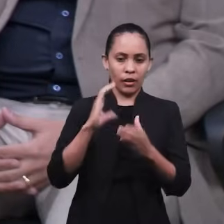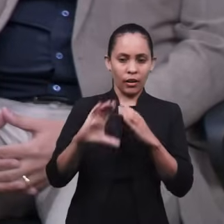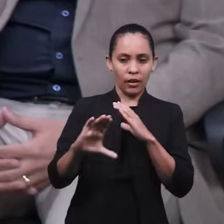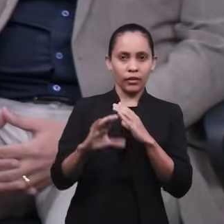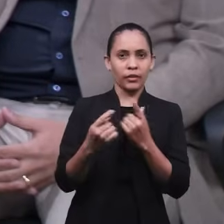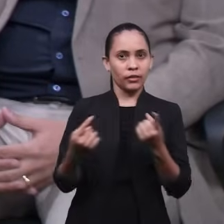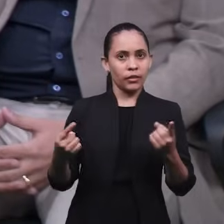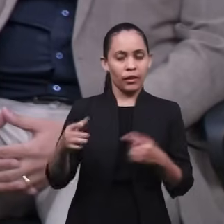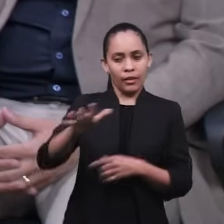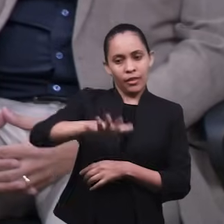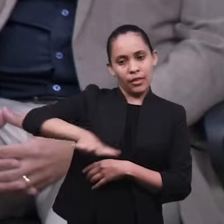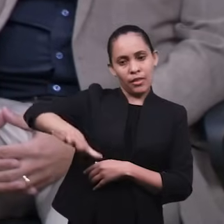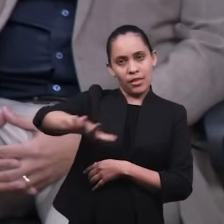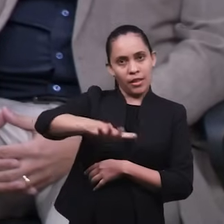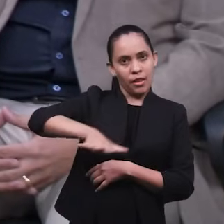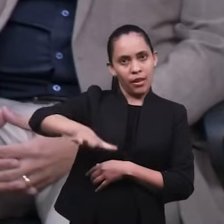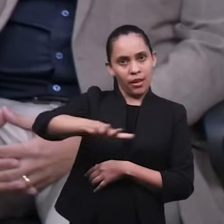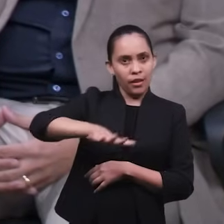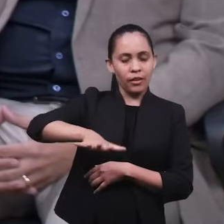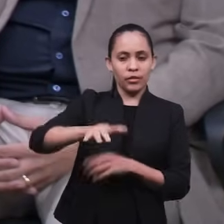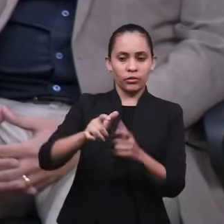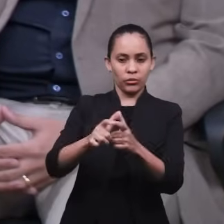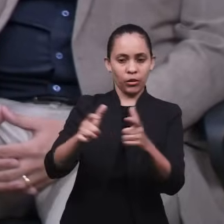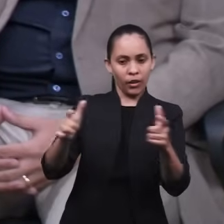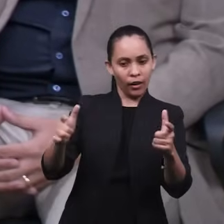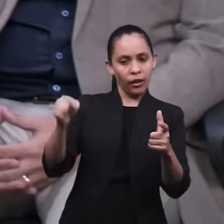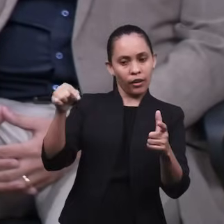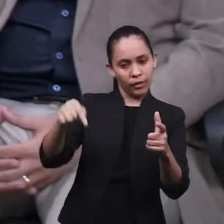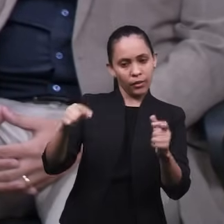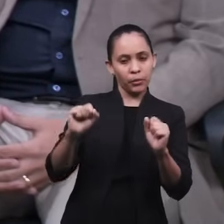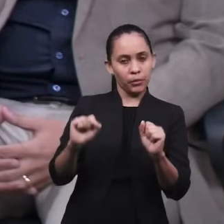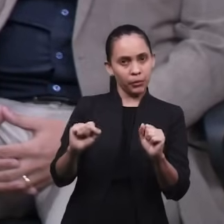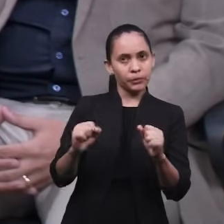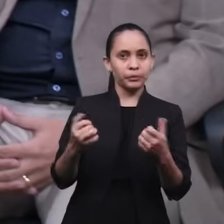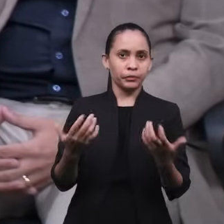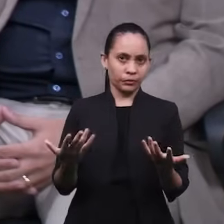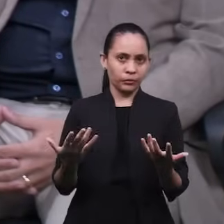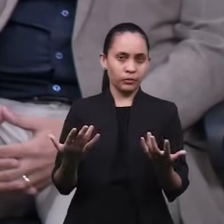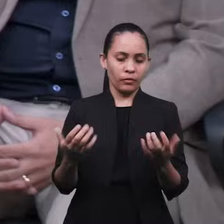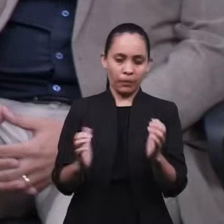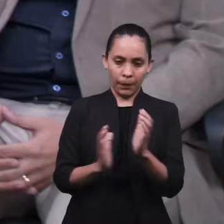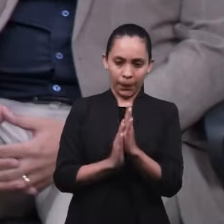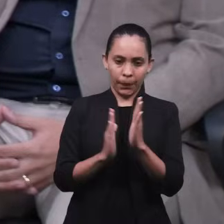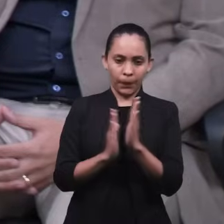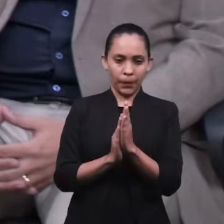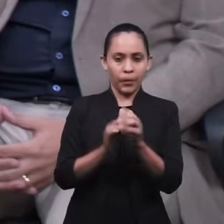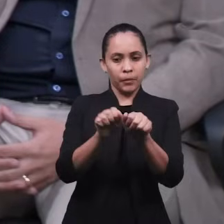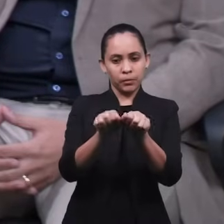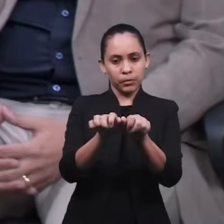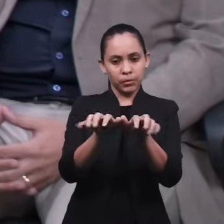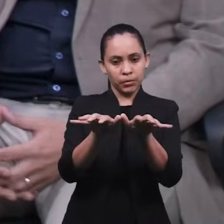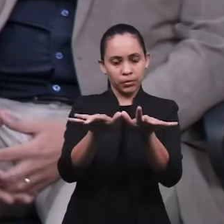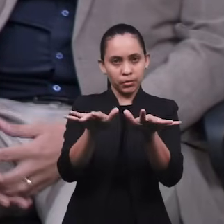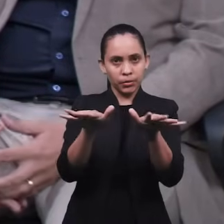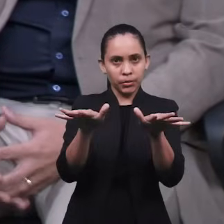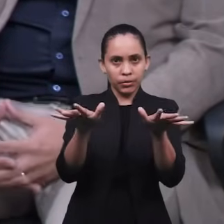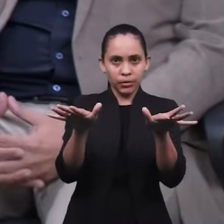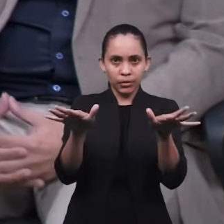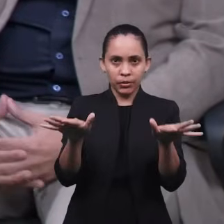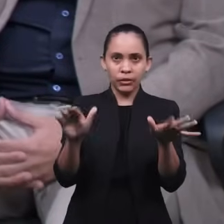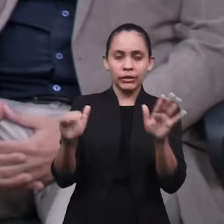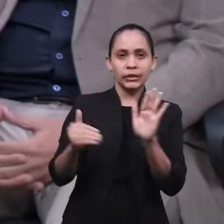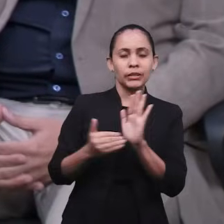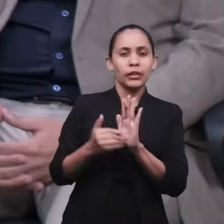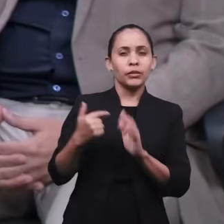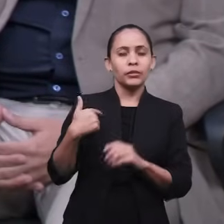cantado no polo, na área, na região. Então o louvor ele vai ganhando, né, abrangência, porque